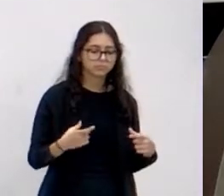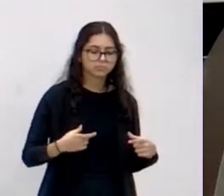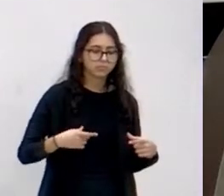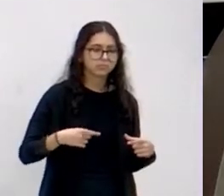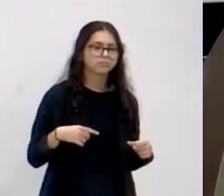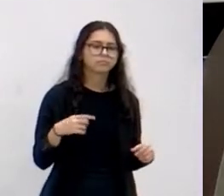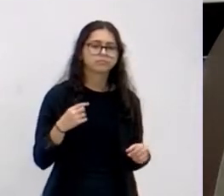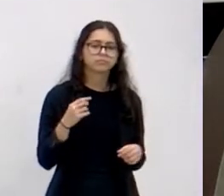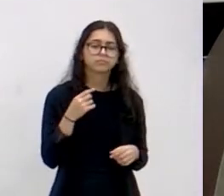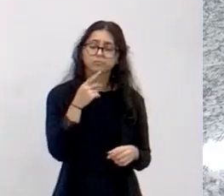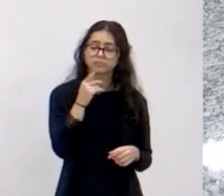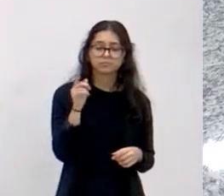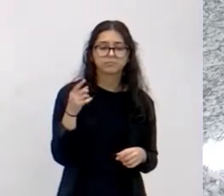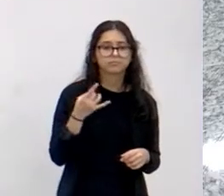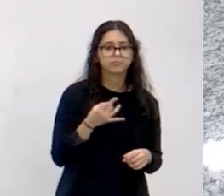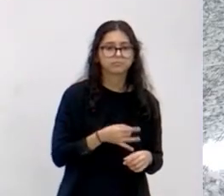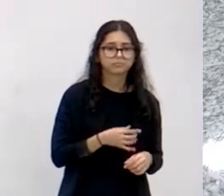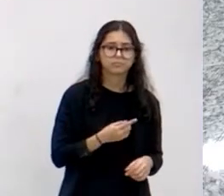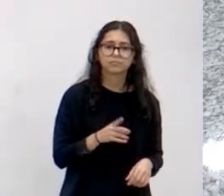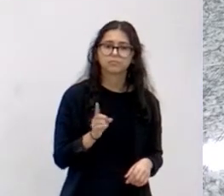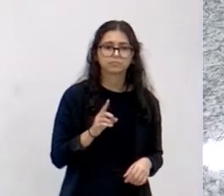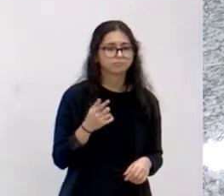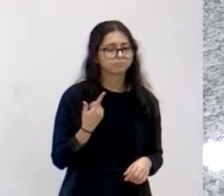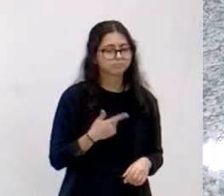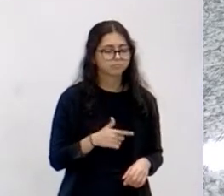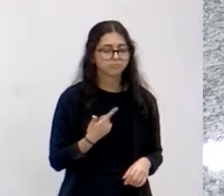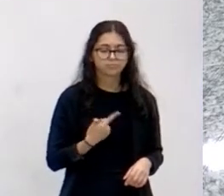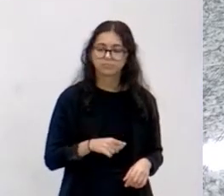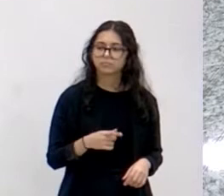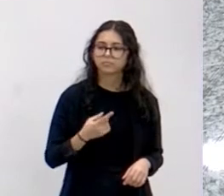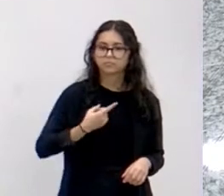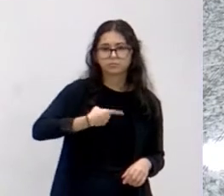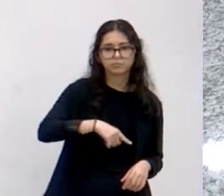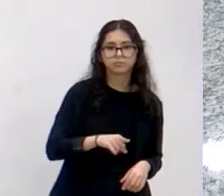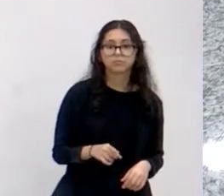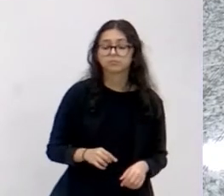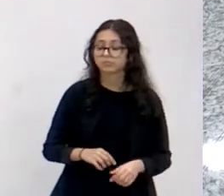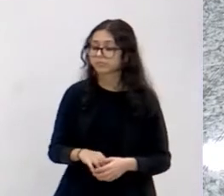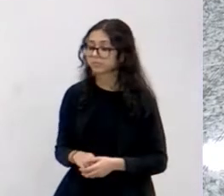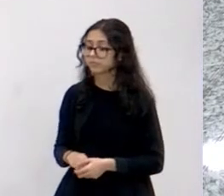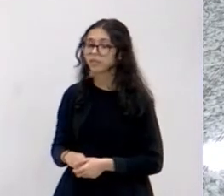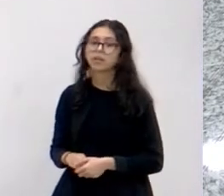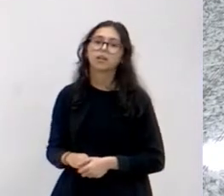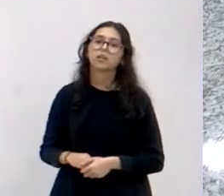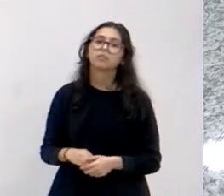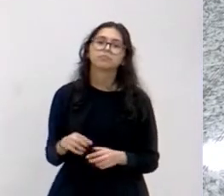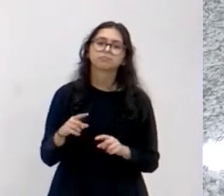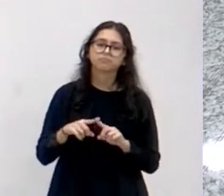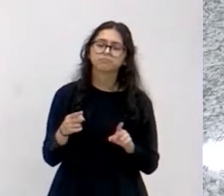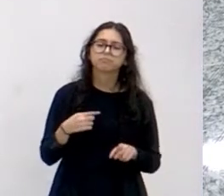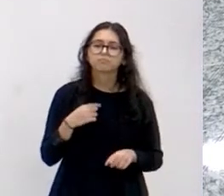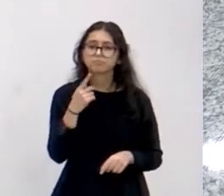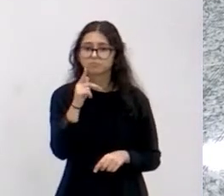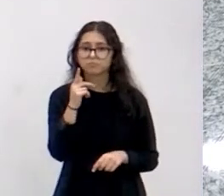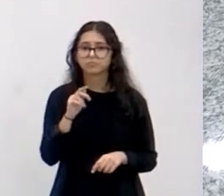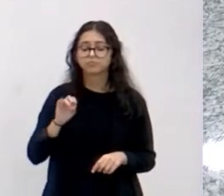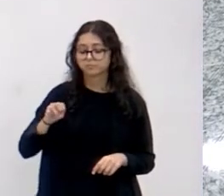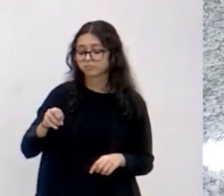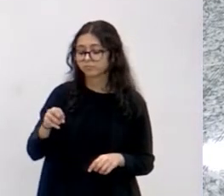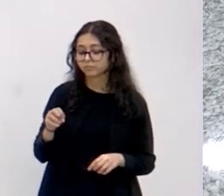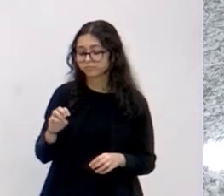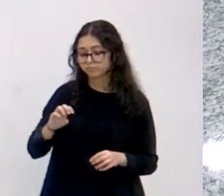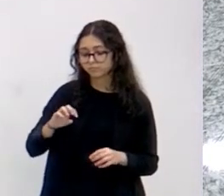orar depois vai embora eu sei que você tá pensando isso aí a pessoa se assusta sabe aí eu simplesmente digo mas se fosse o inverso